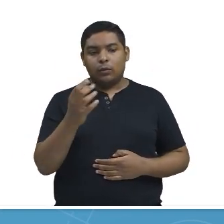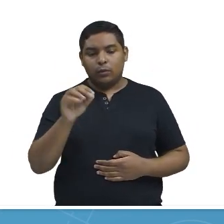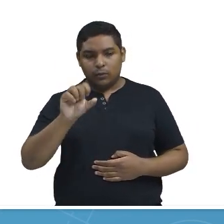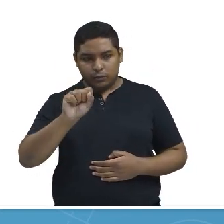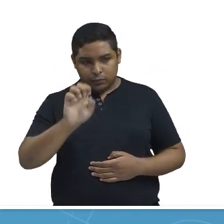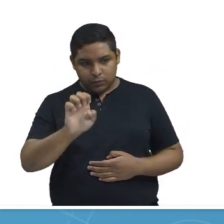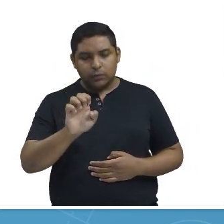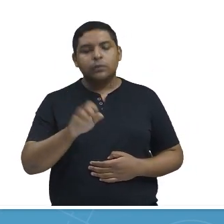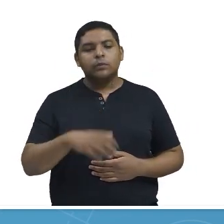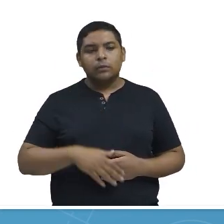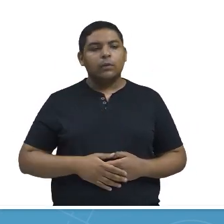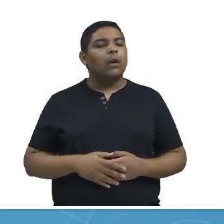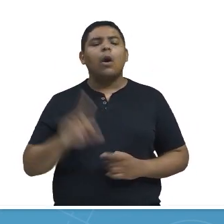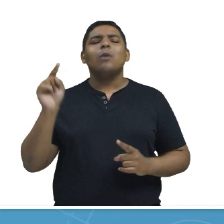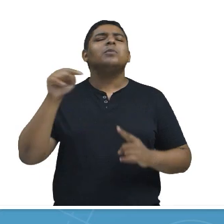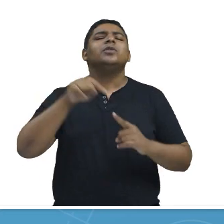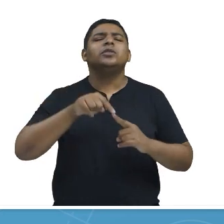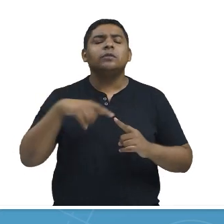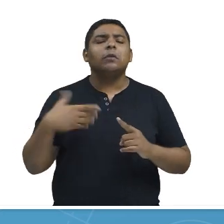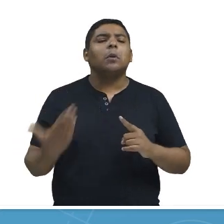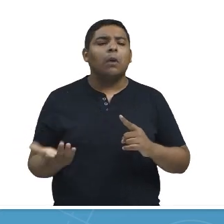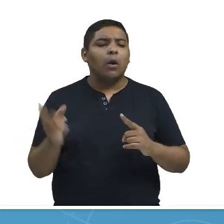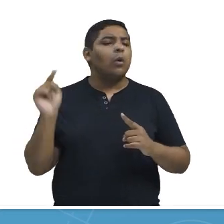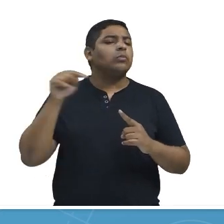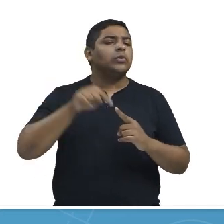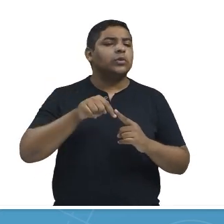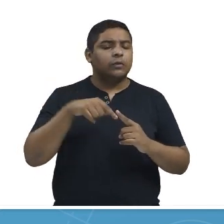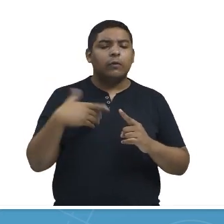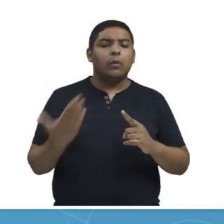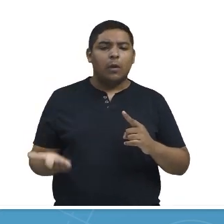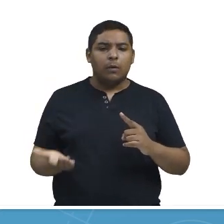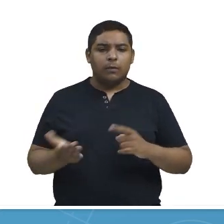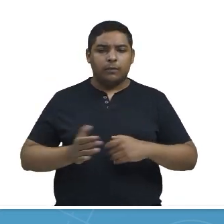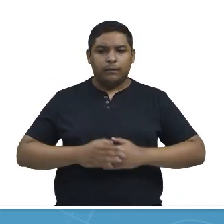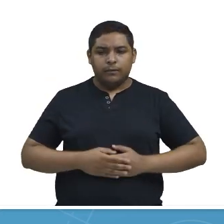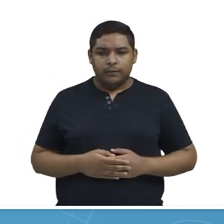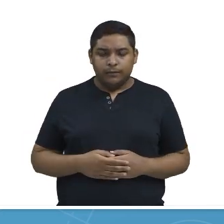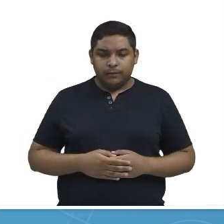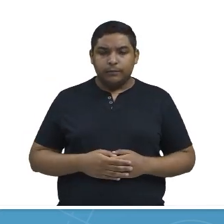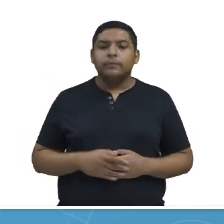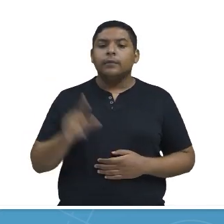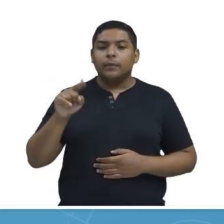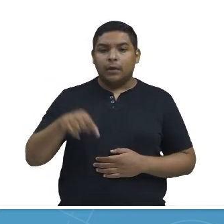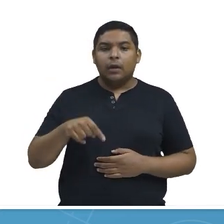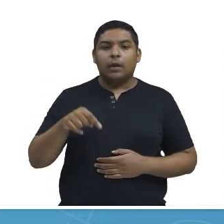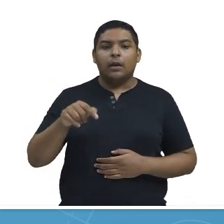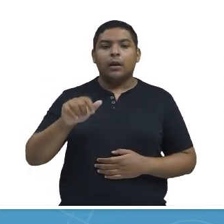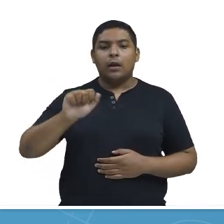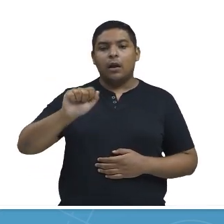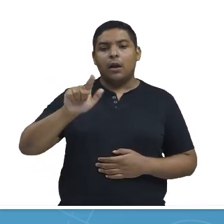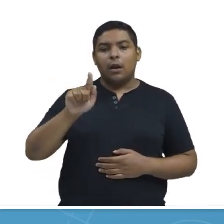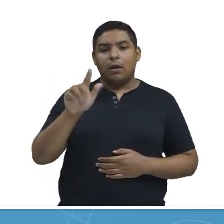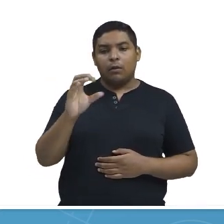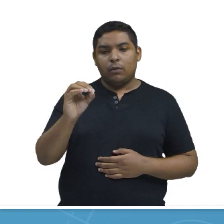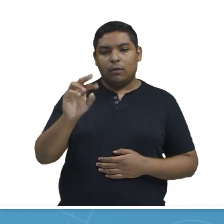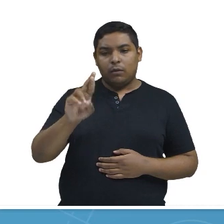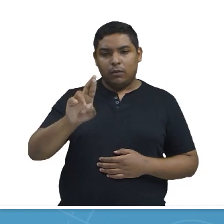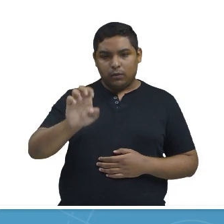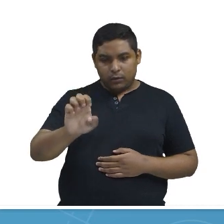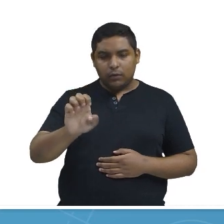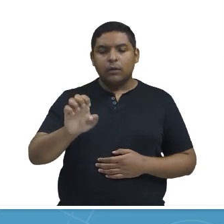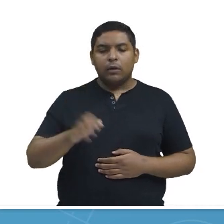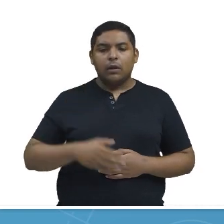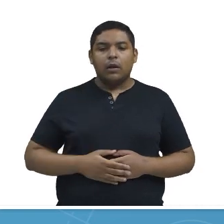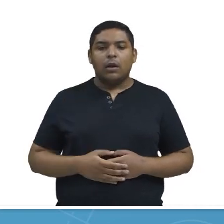De quem é o propósito? De quem é essa finalidade? O Al Gore. O Al Gore produziu esse vídeo